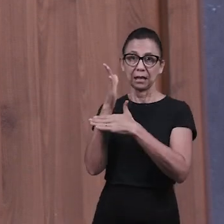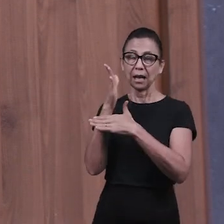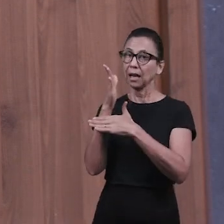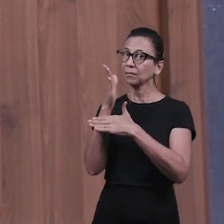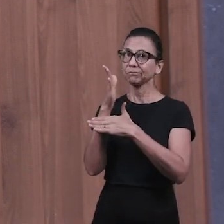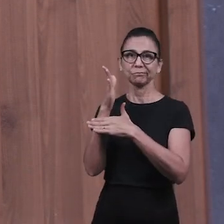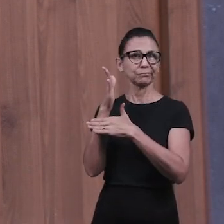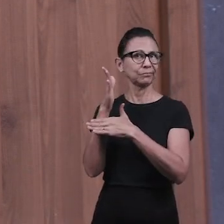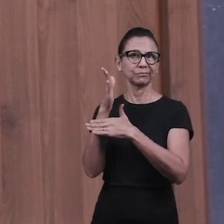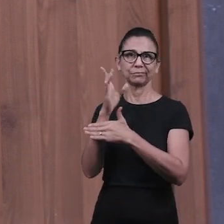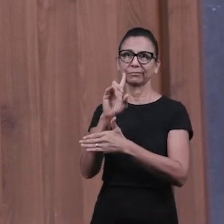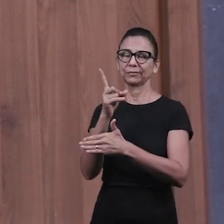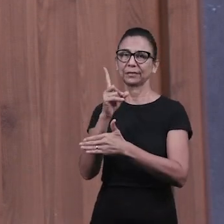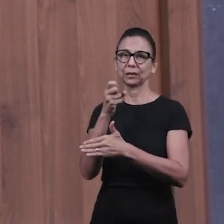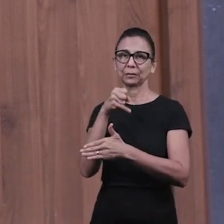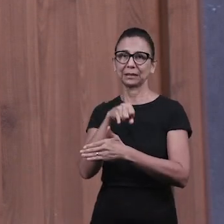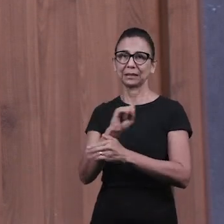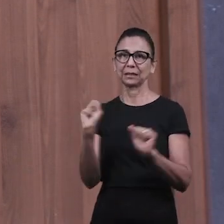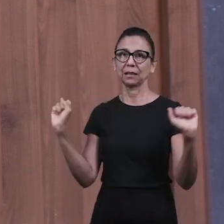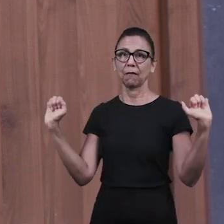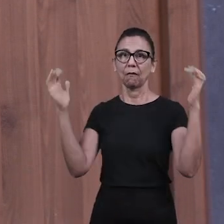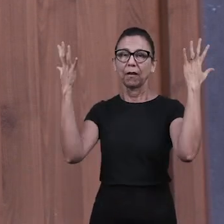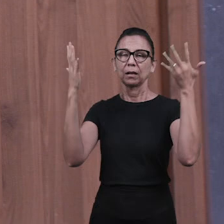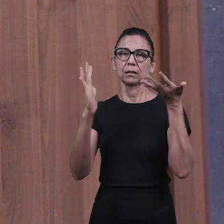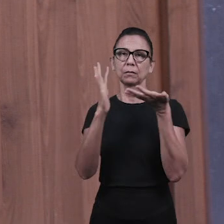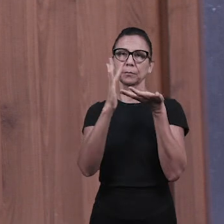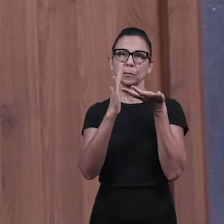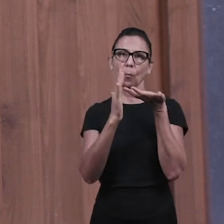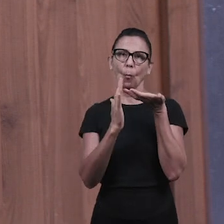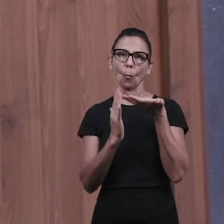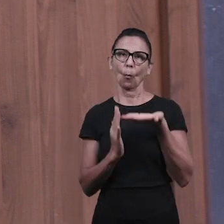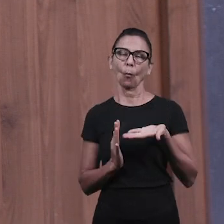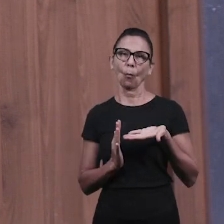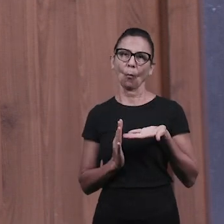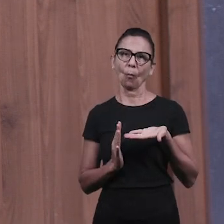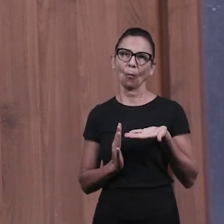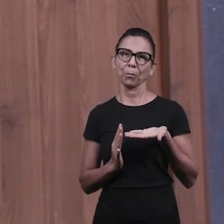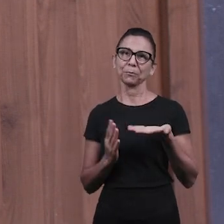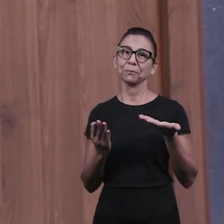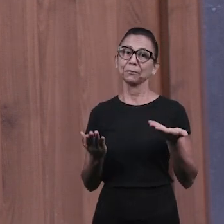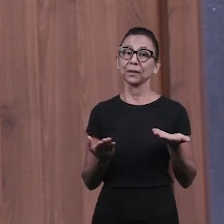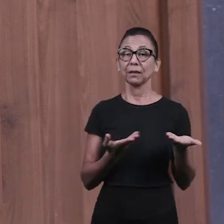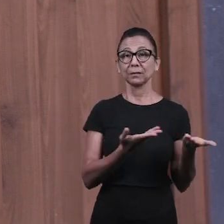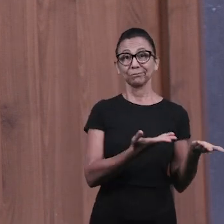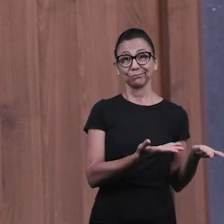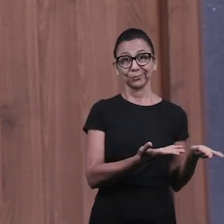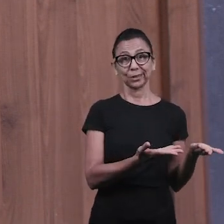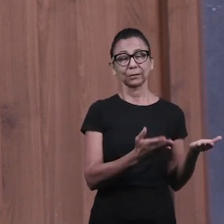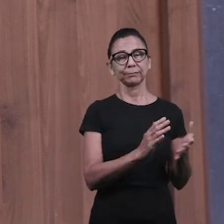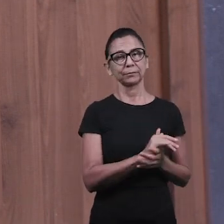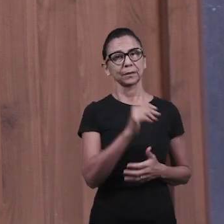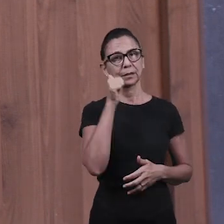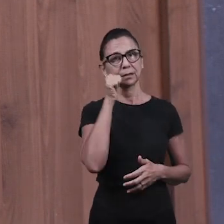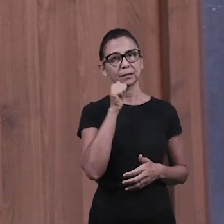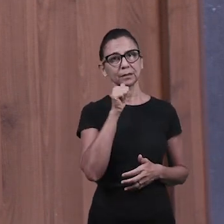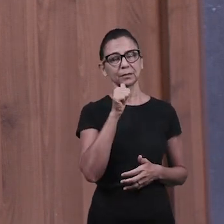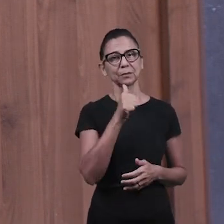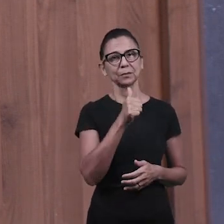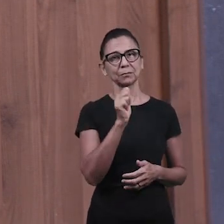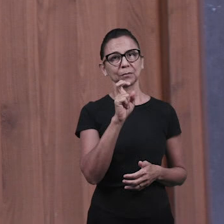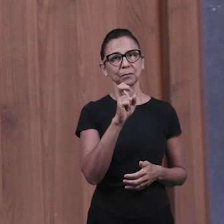festa aquele que estiver com a candeia apagada. Por isso, elas foram mesmo chamadas